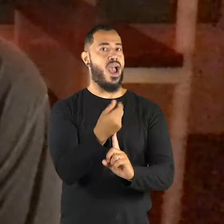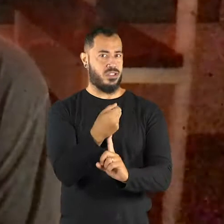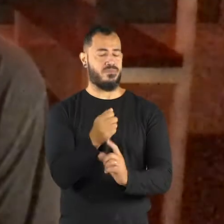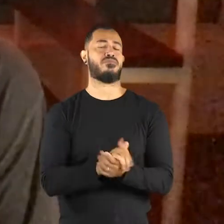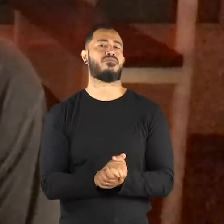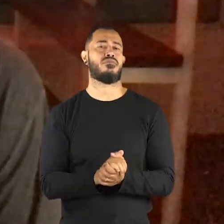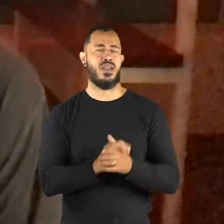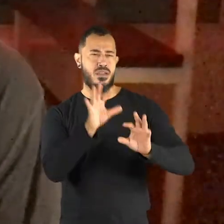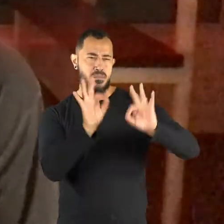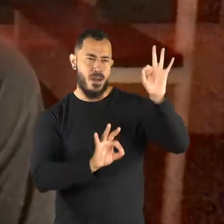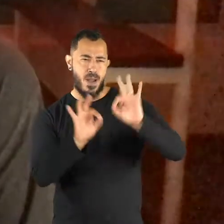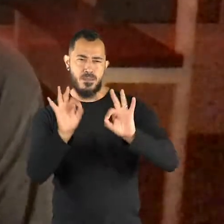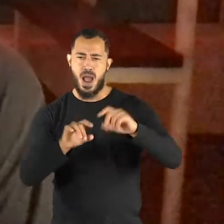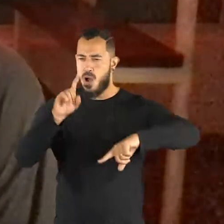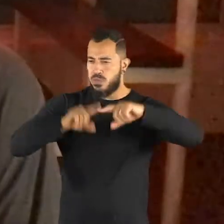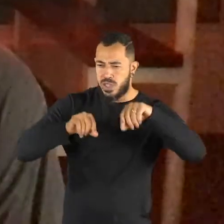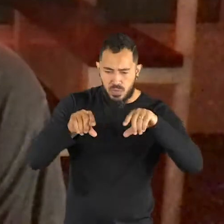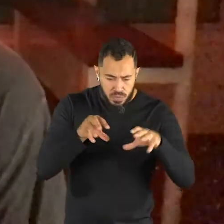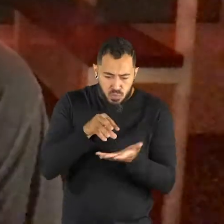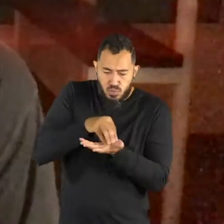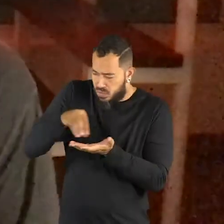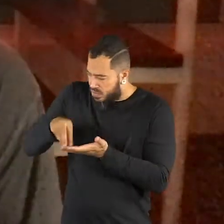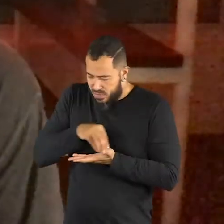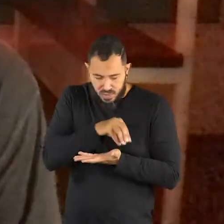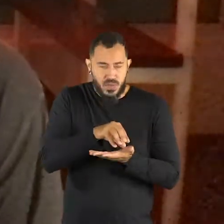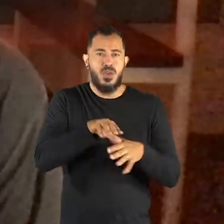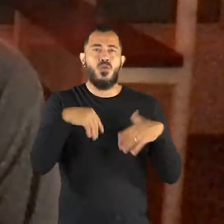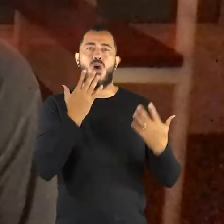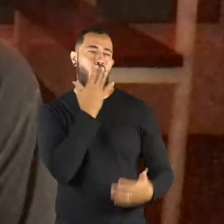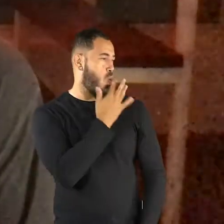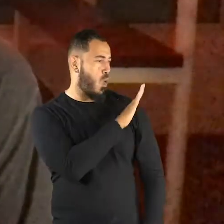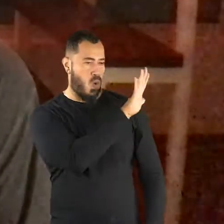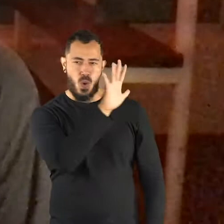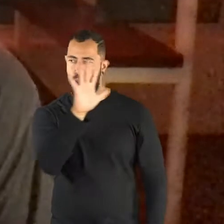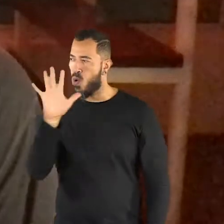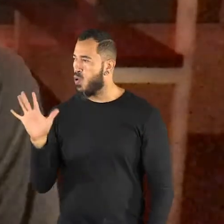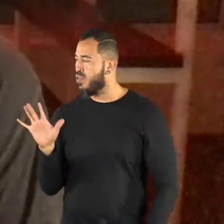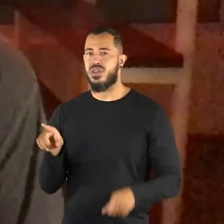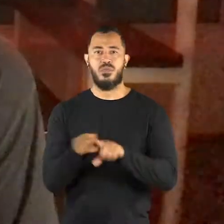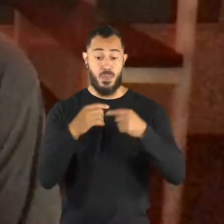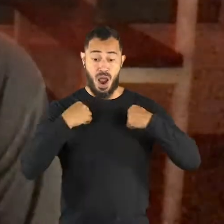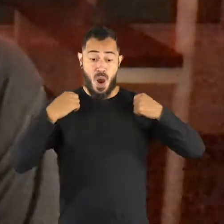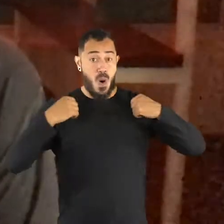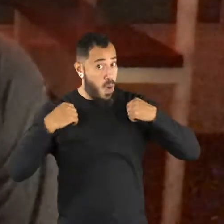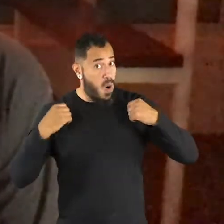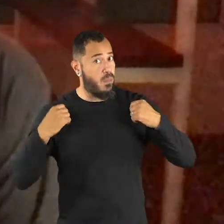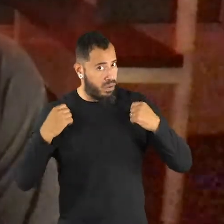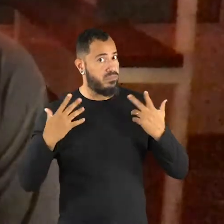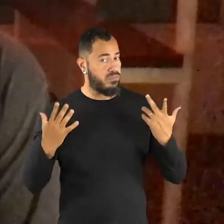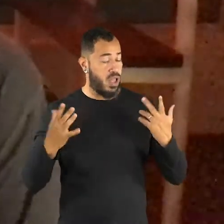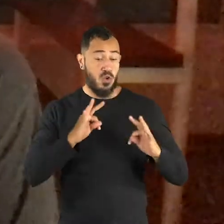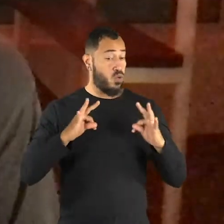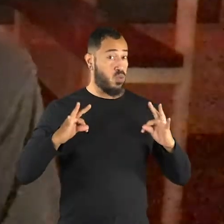cena, dos objetos, das cores, da paleta usada no filme, do figurino, todos esses elementos que